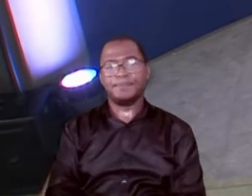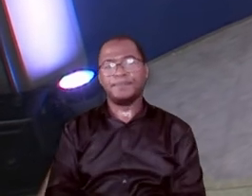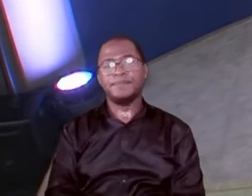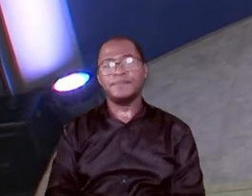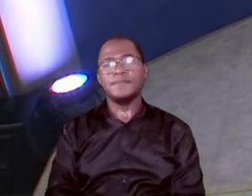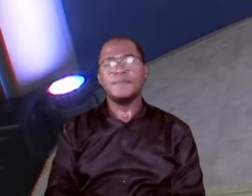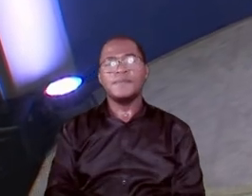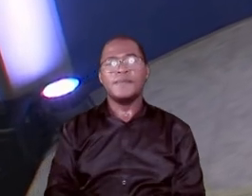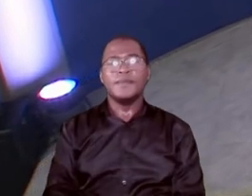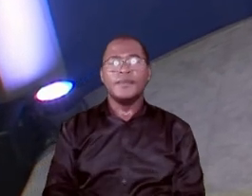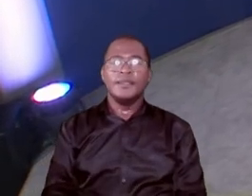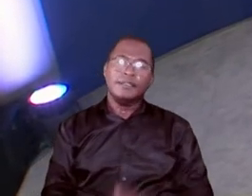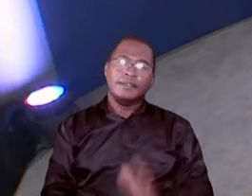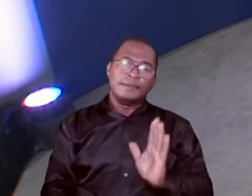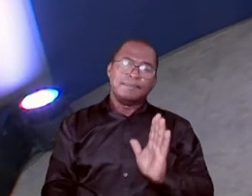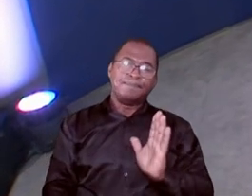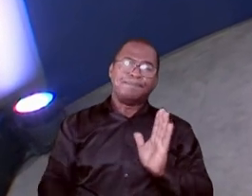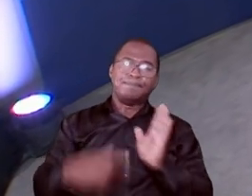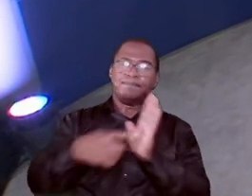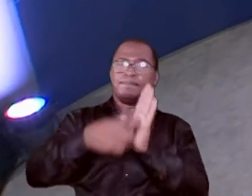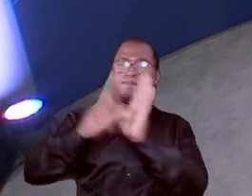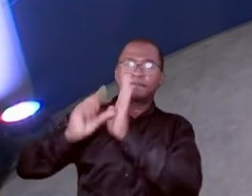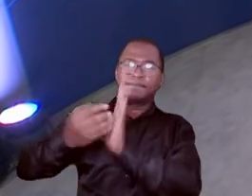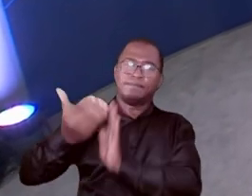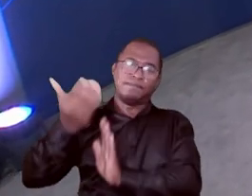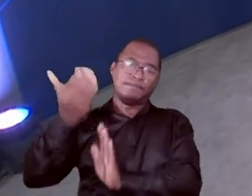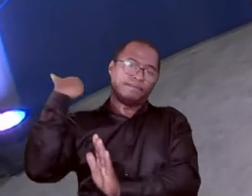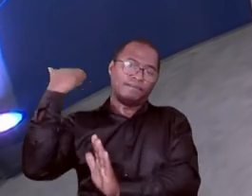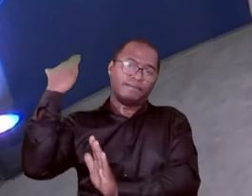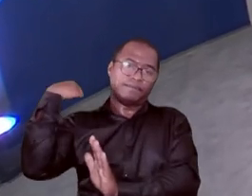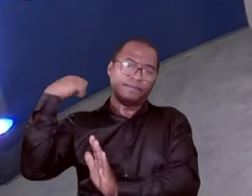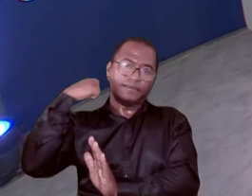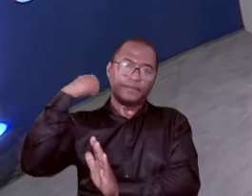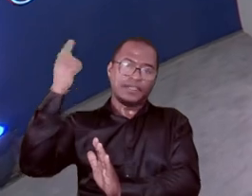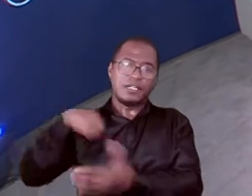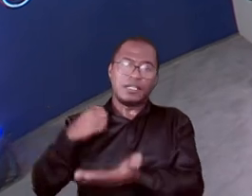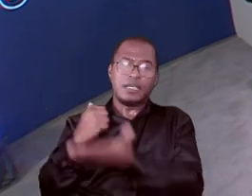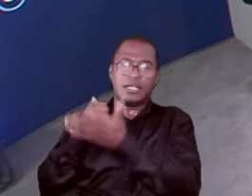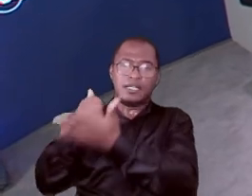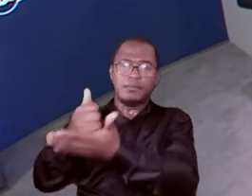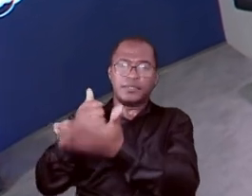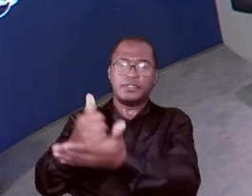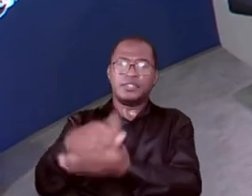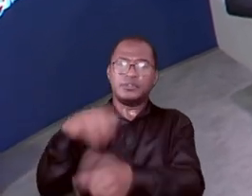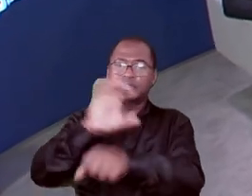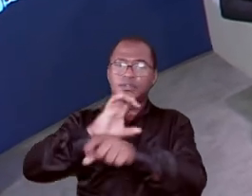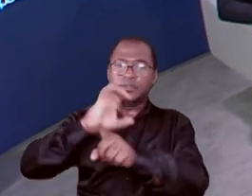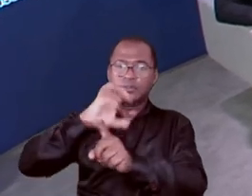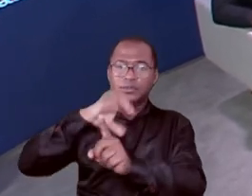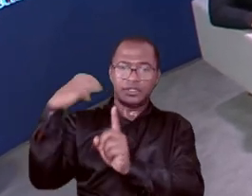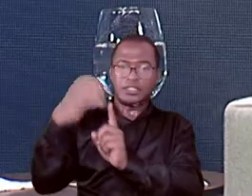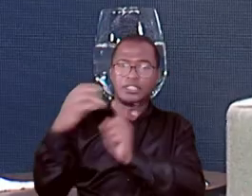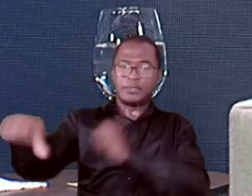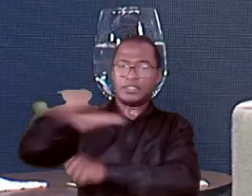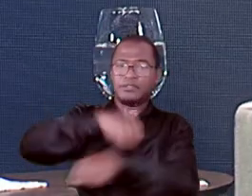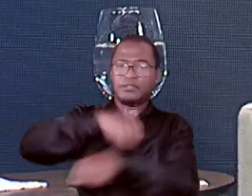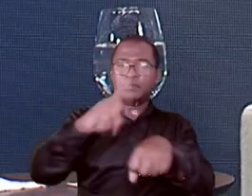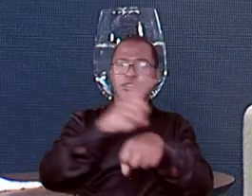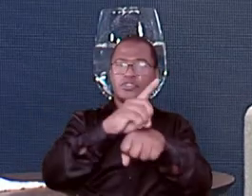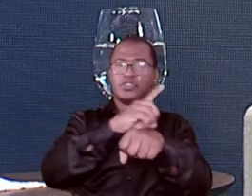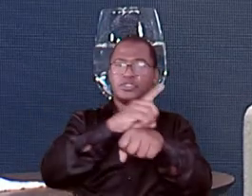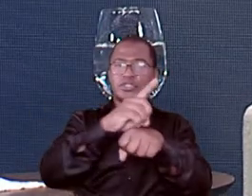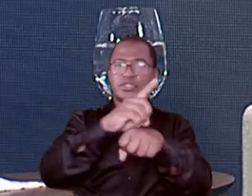assim voltando né primeiro apoiando esses clientes na sua transformação digital é cada vez mais